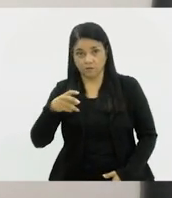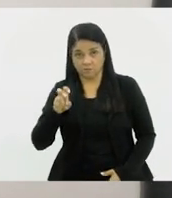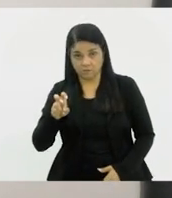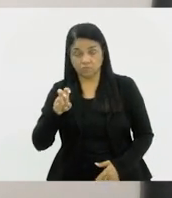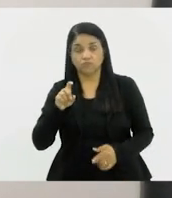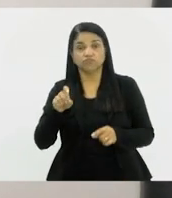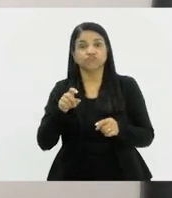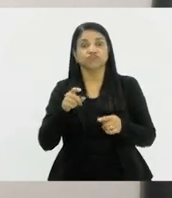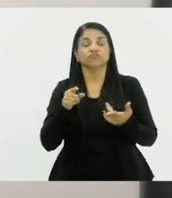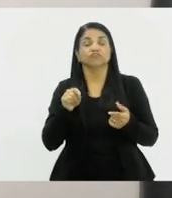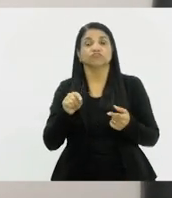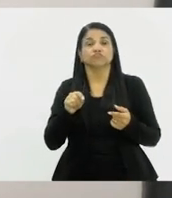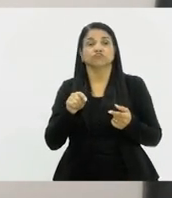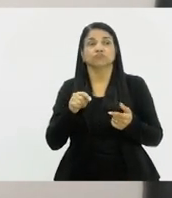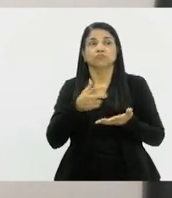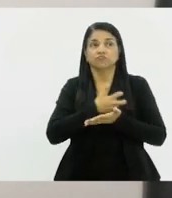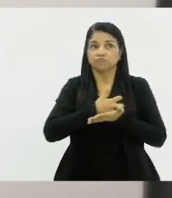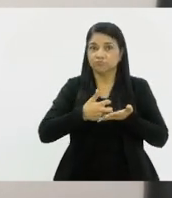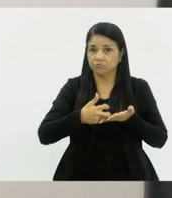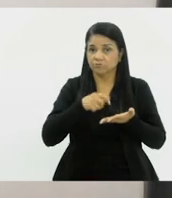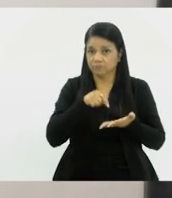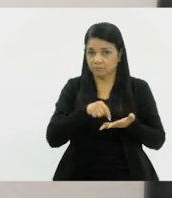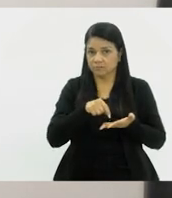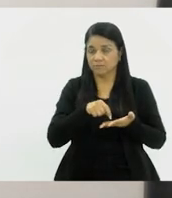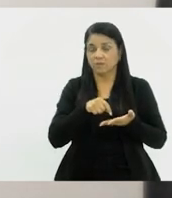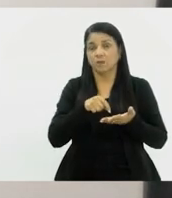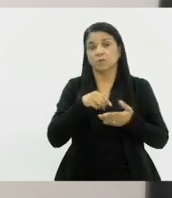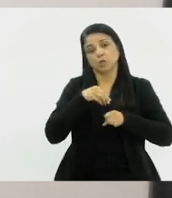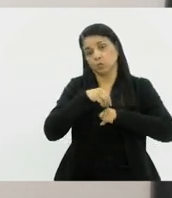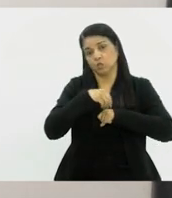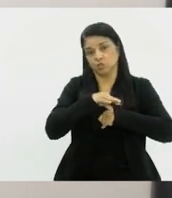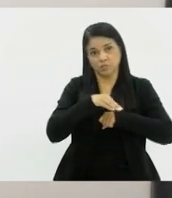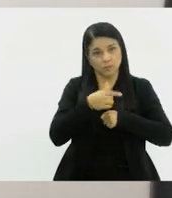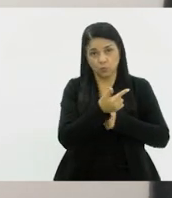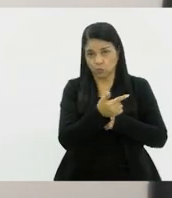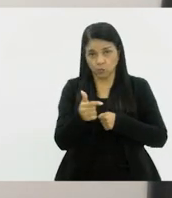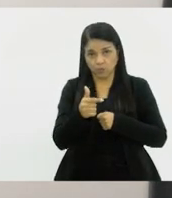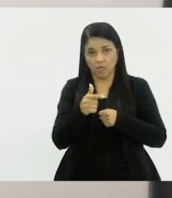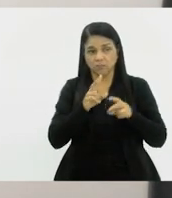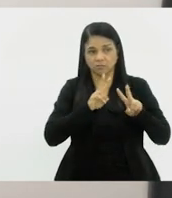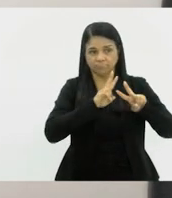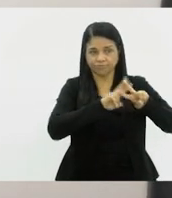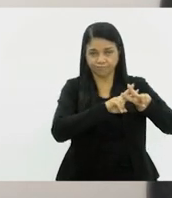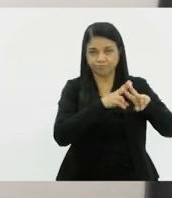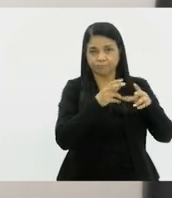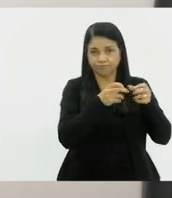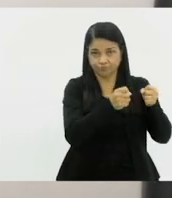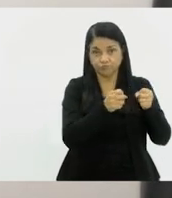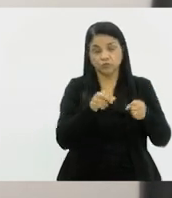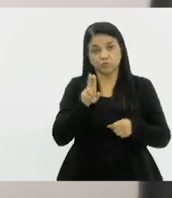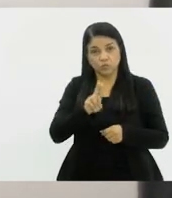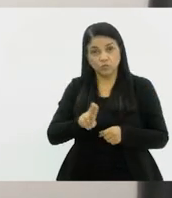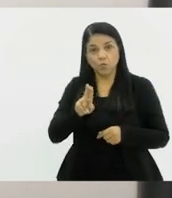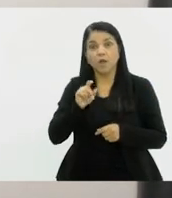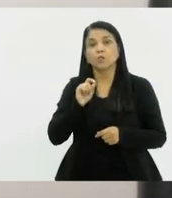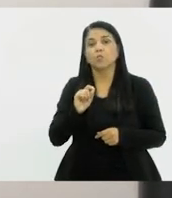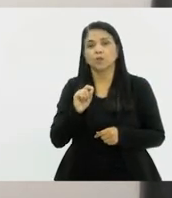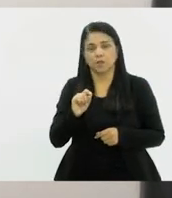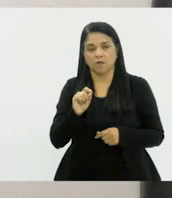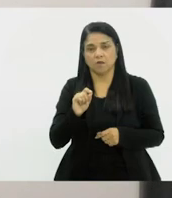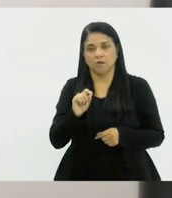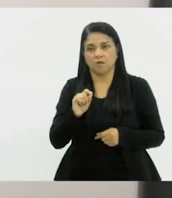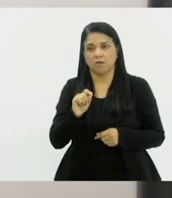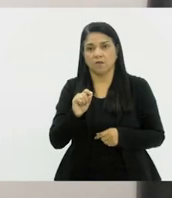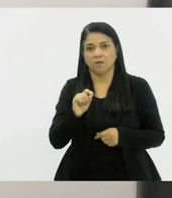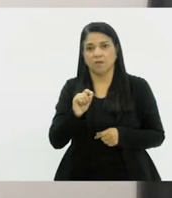penalização já que não existe aí a indicação eh de encarceramento né desses usuários é exatamente né